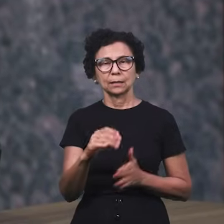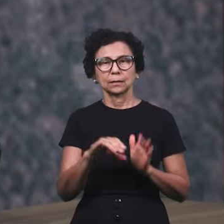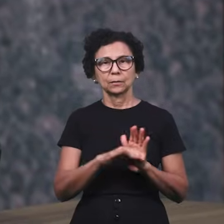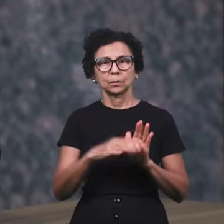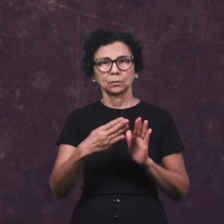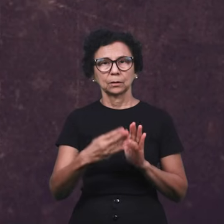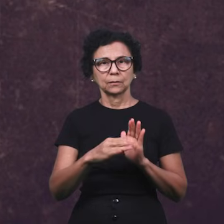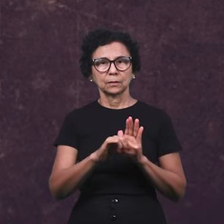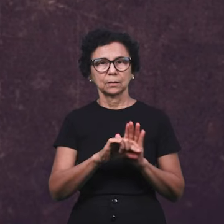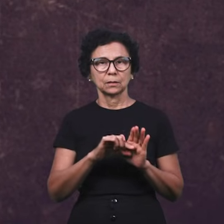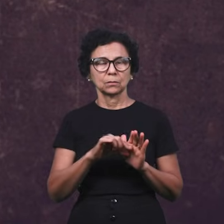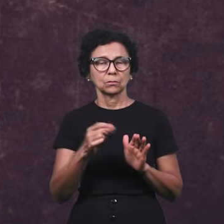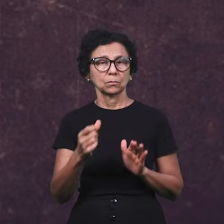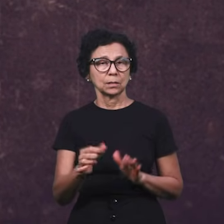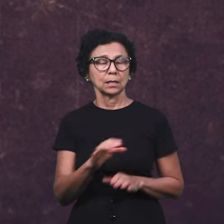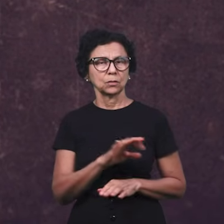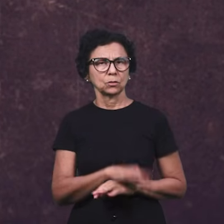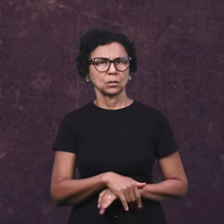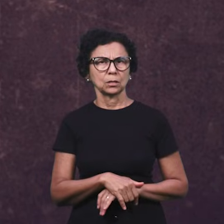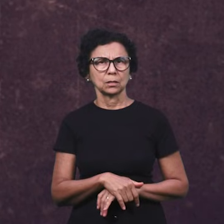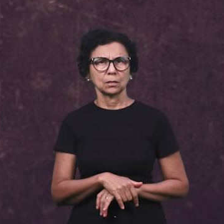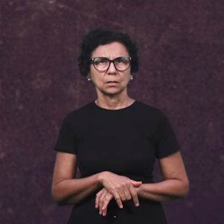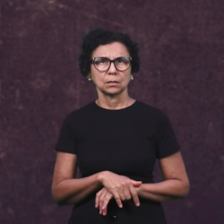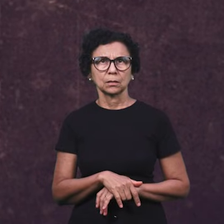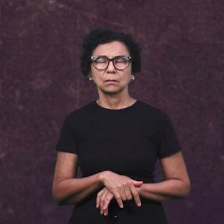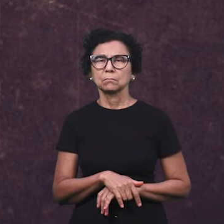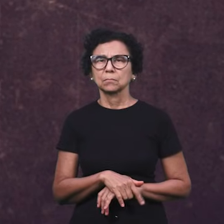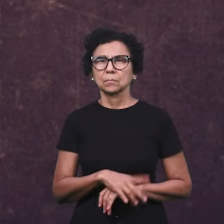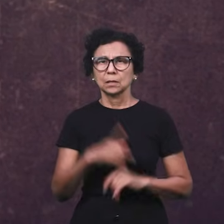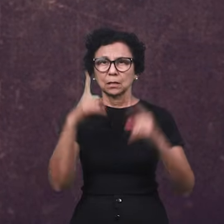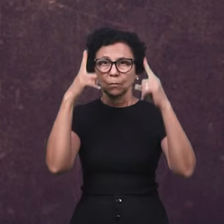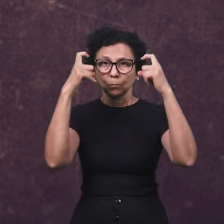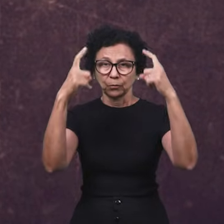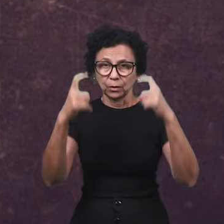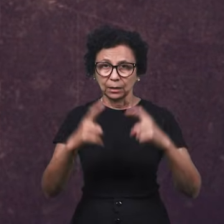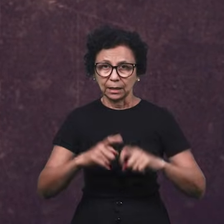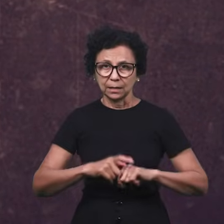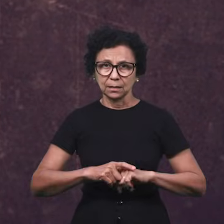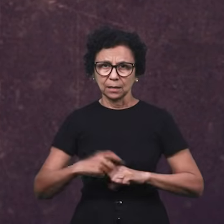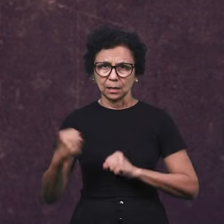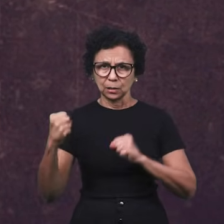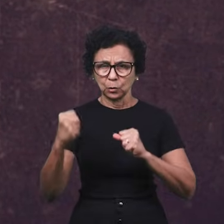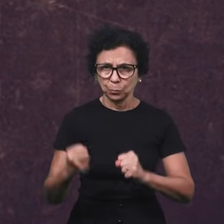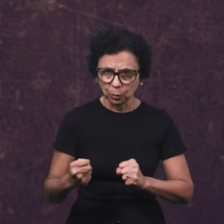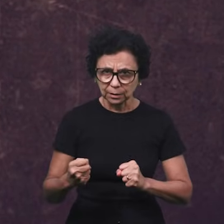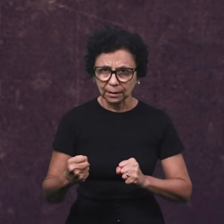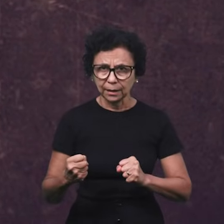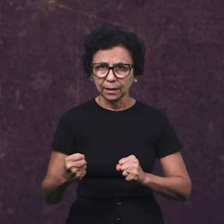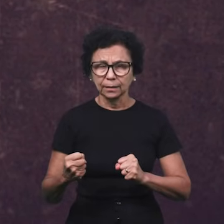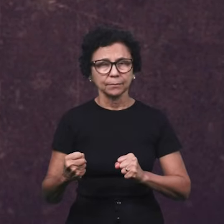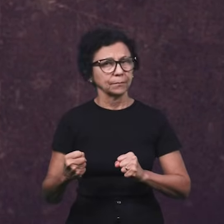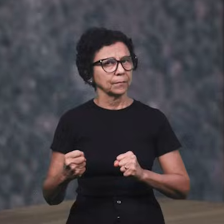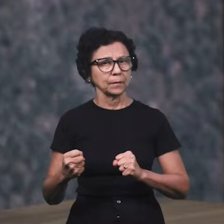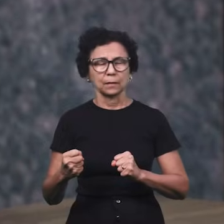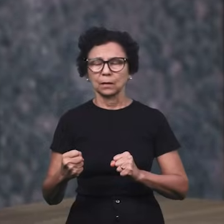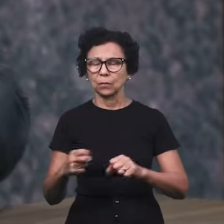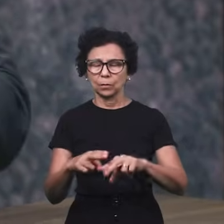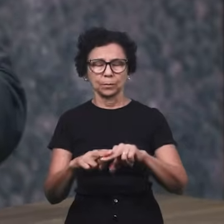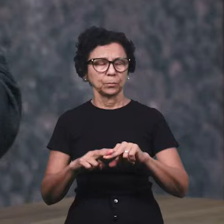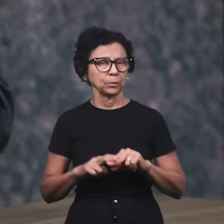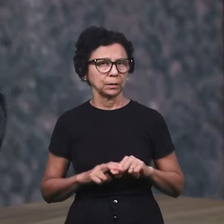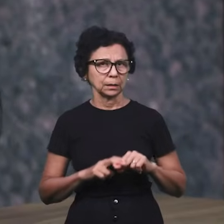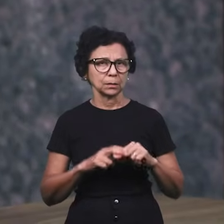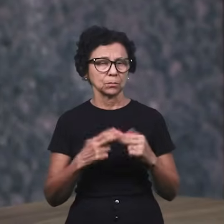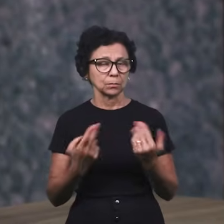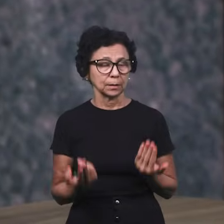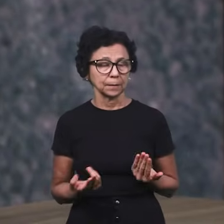versículo 6 diz: não por força nem por violência, mas pelo meu espírito, diz o Senhor dos Exércitos. Nós aqui queremos deixar